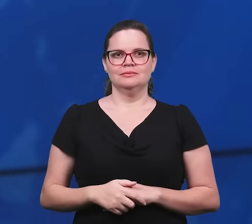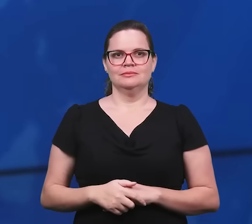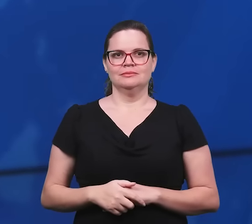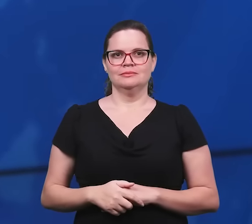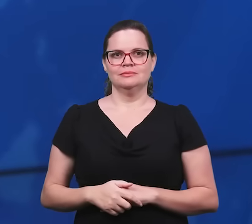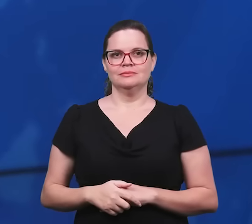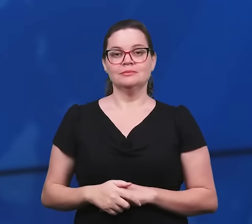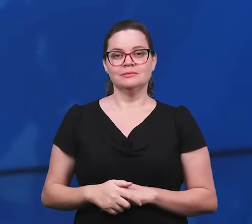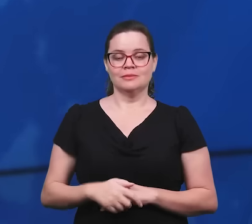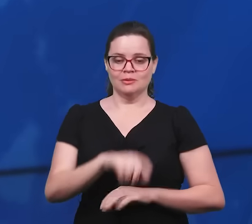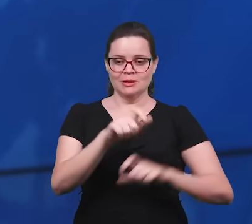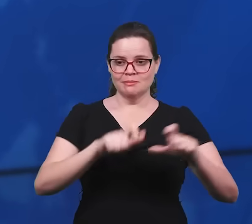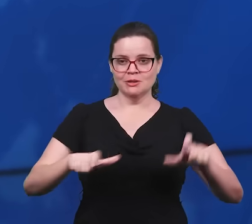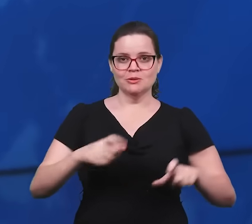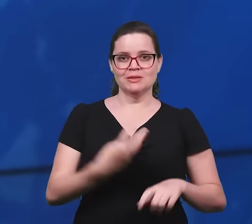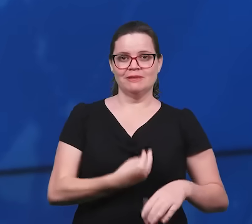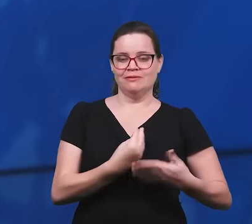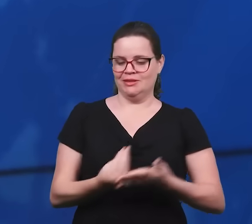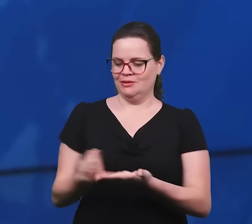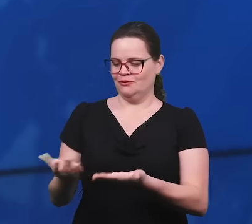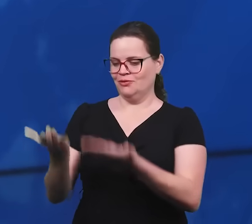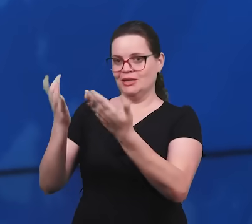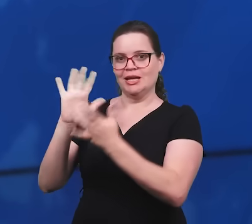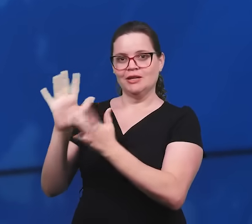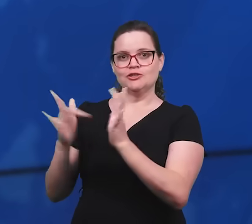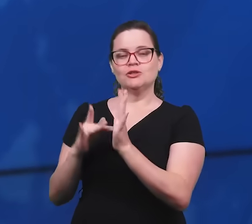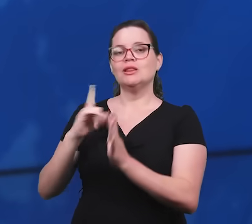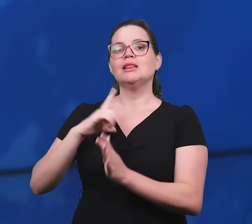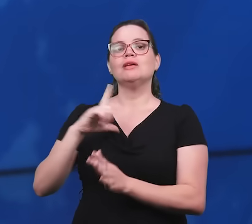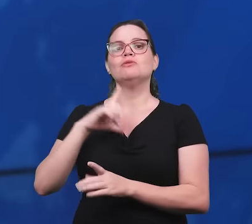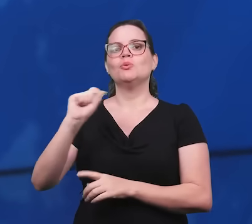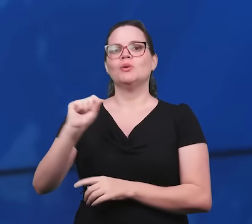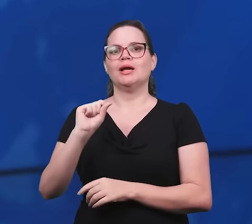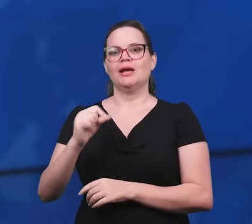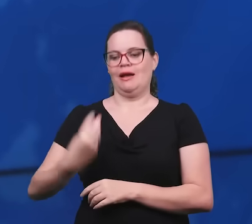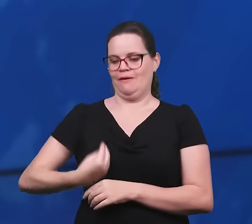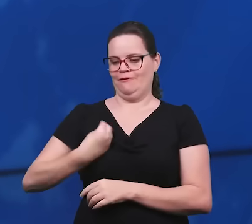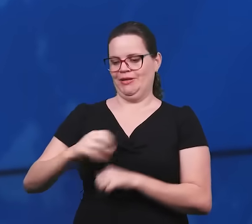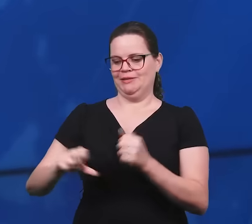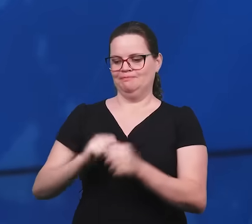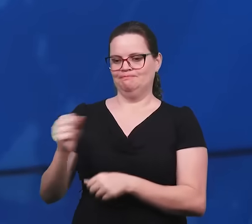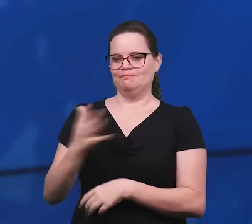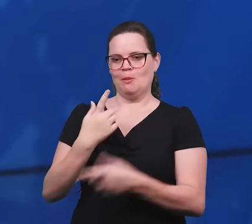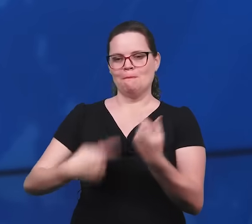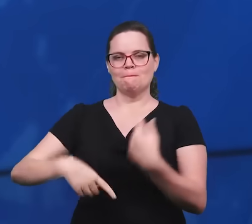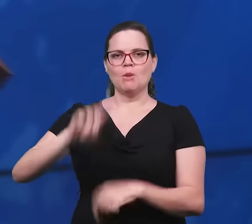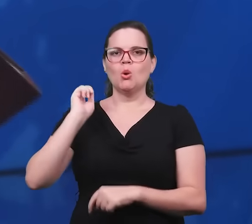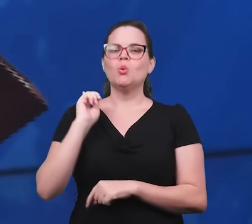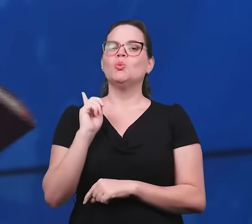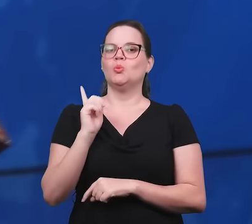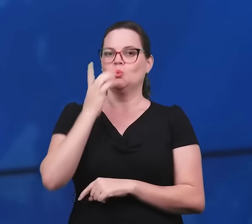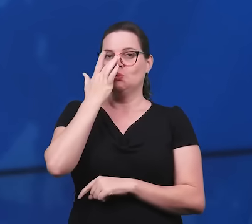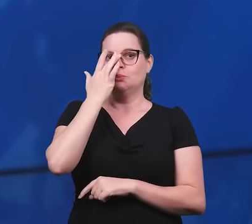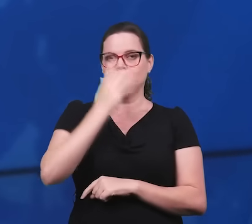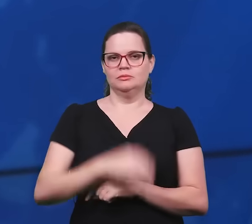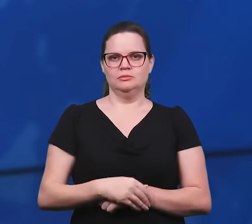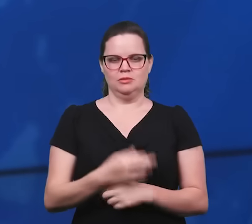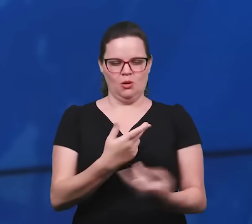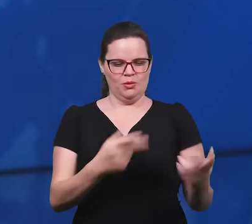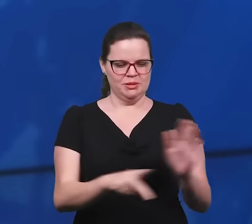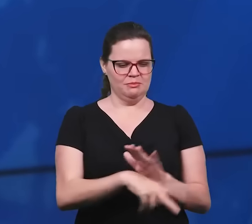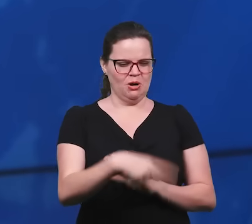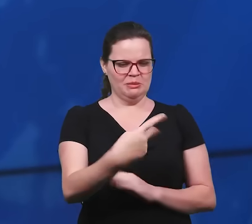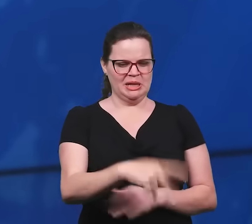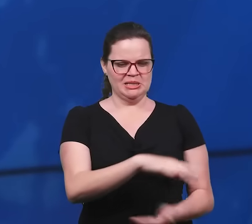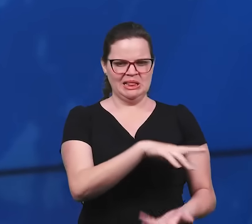se entregaram a Jesus é uma vida transformada. É um desprendimento das coisas deste